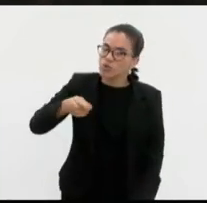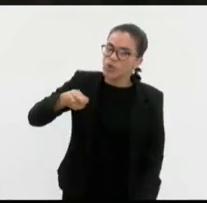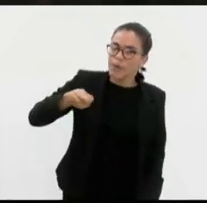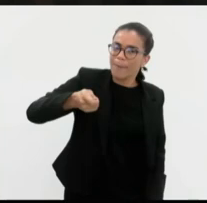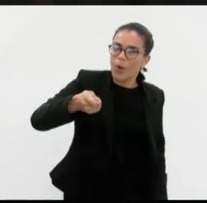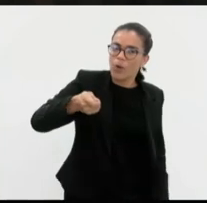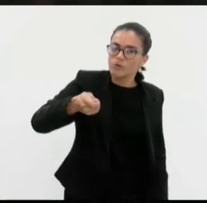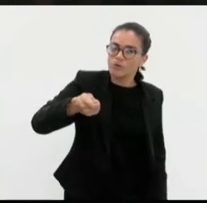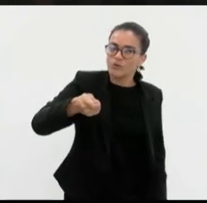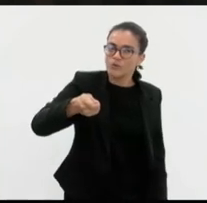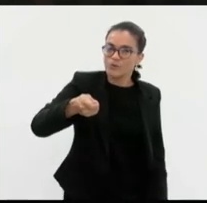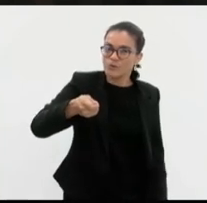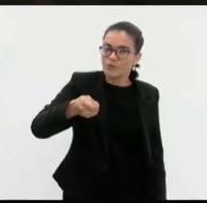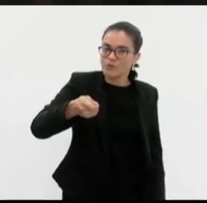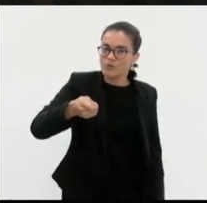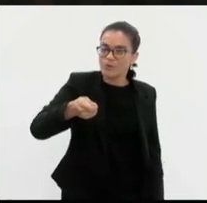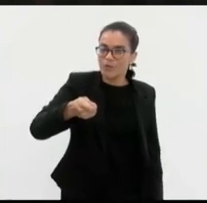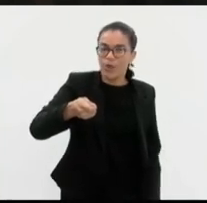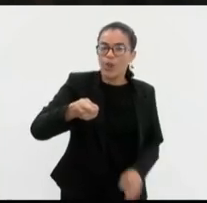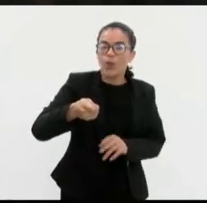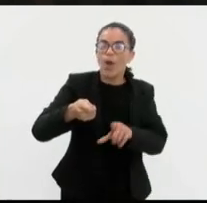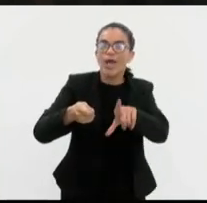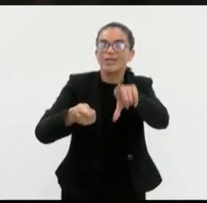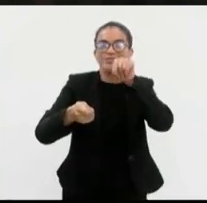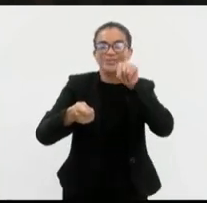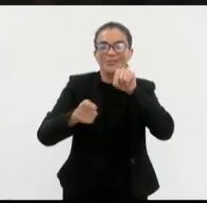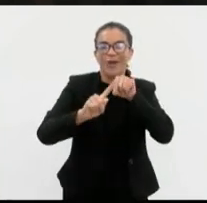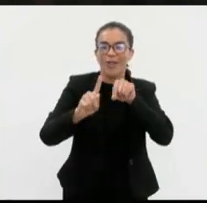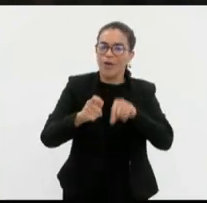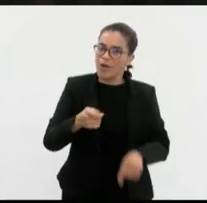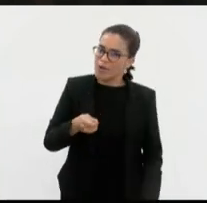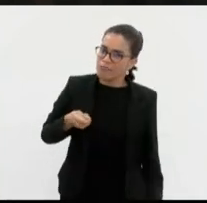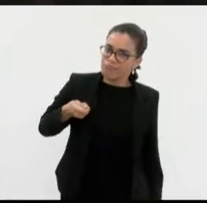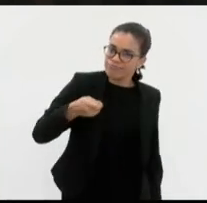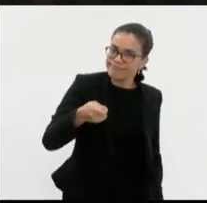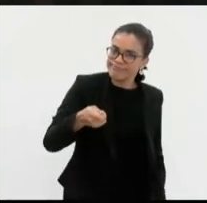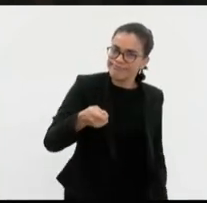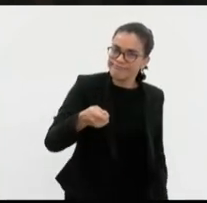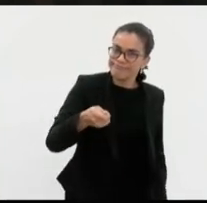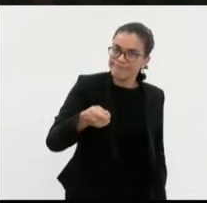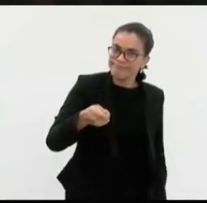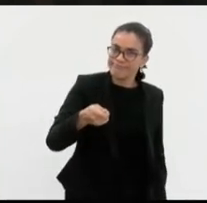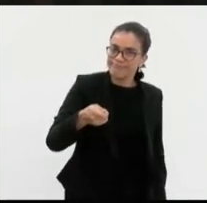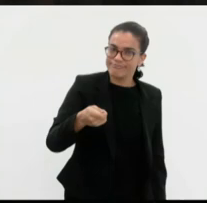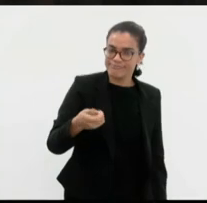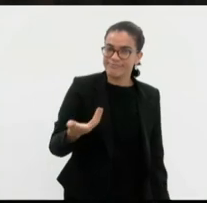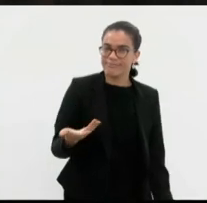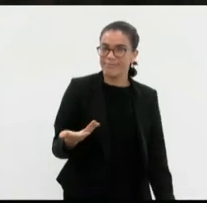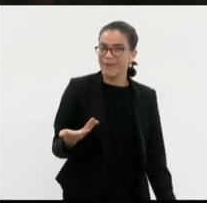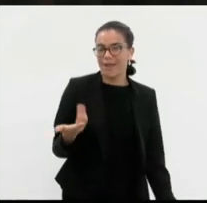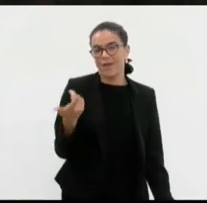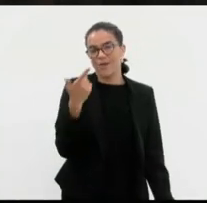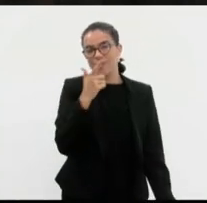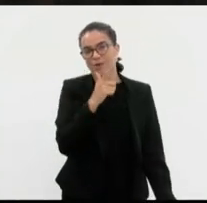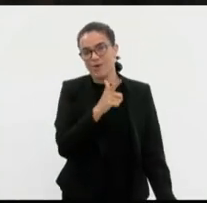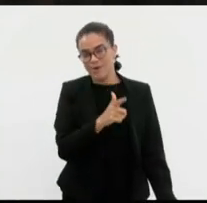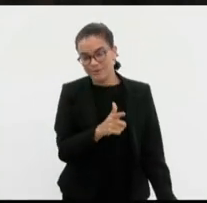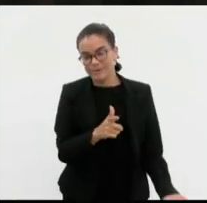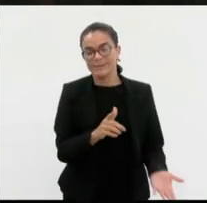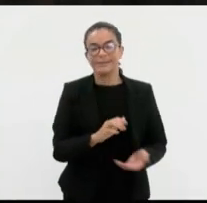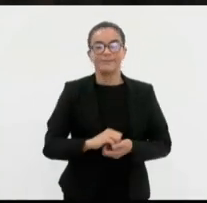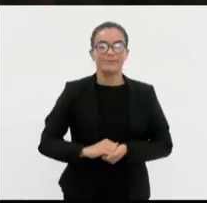imposto não é optativo é obrigatório conseguimos